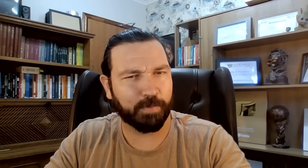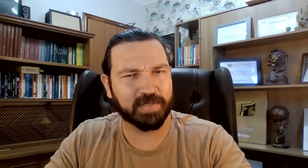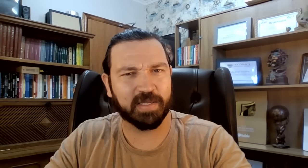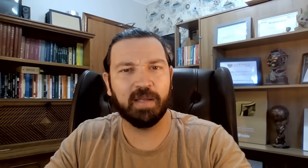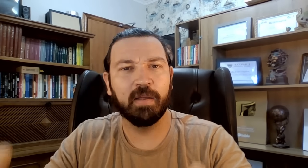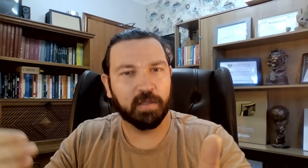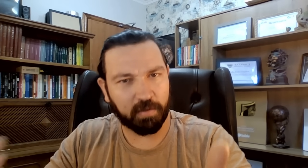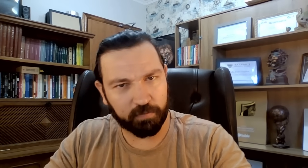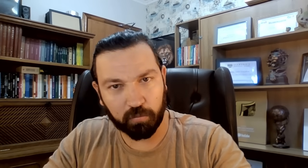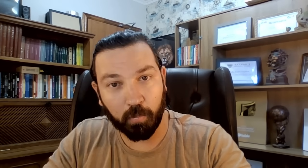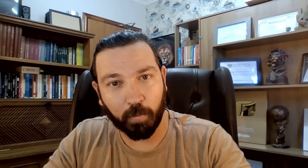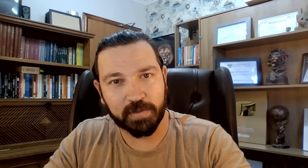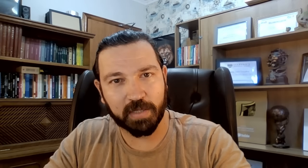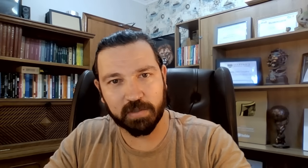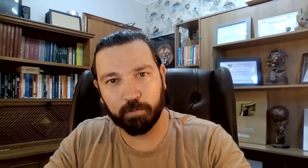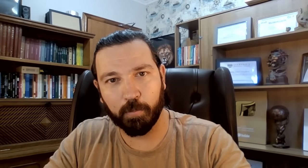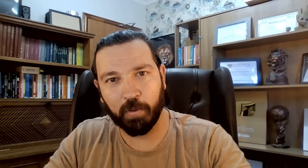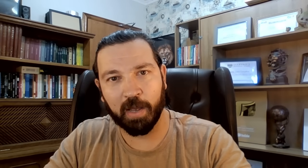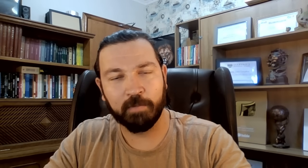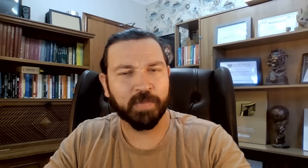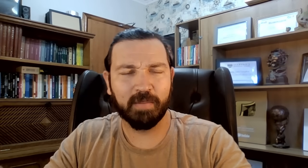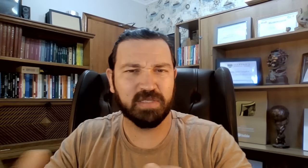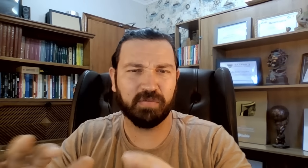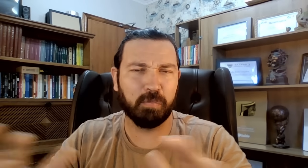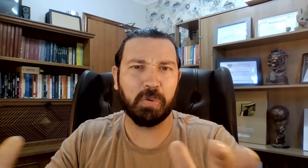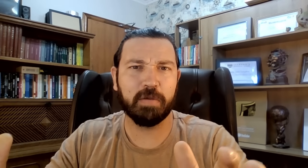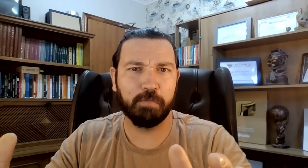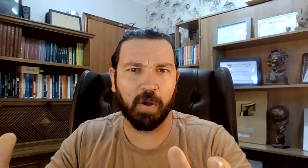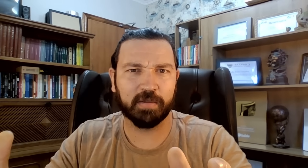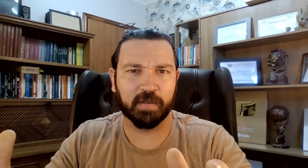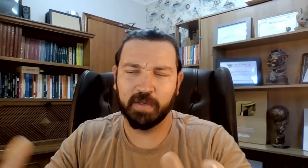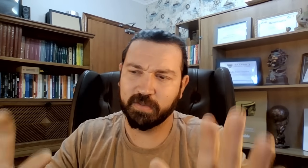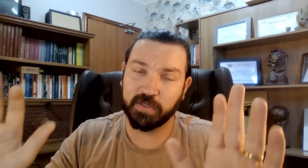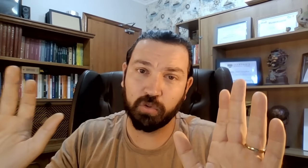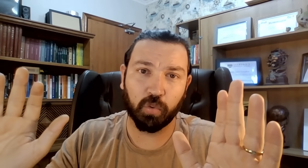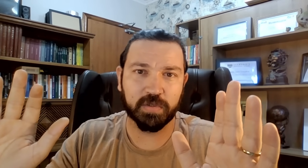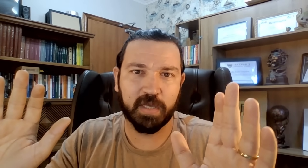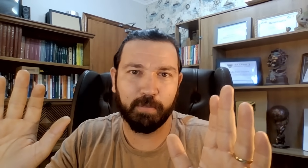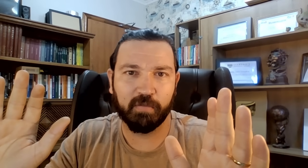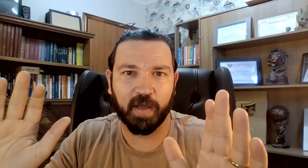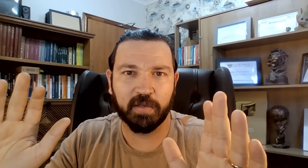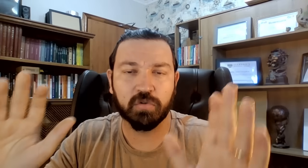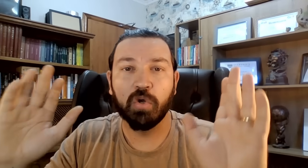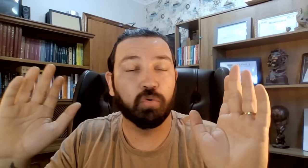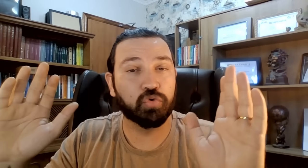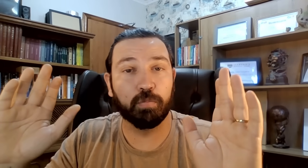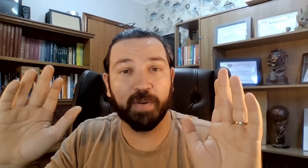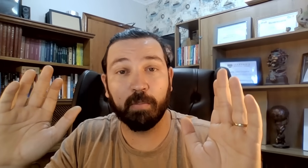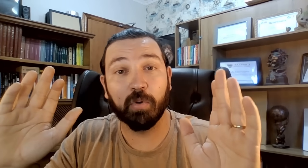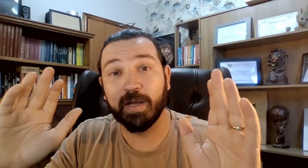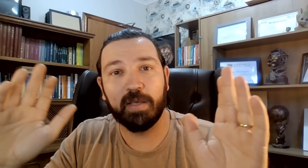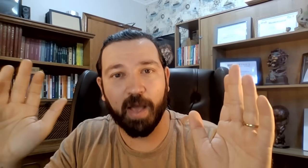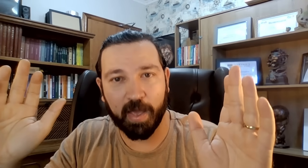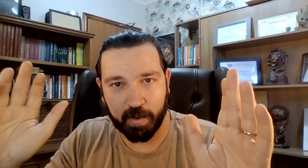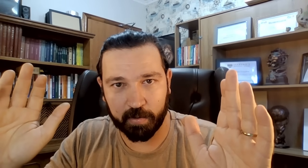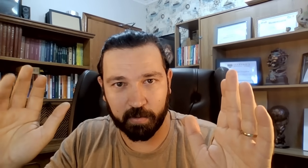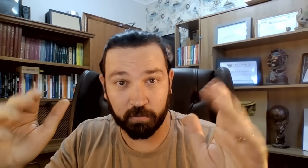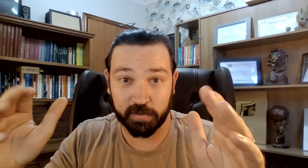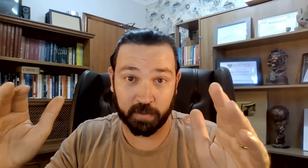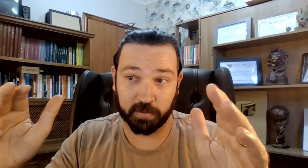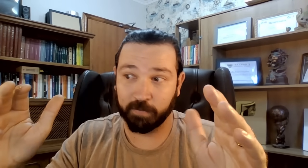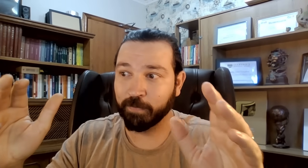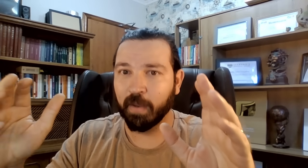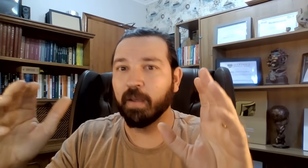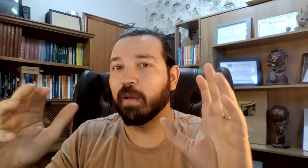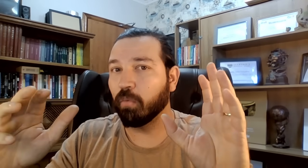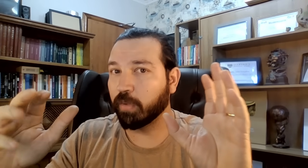suficiente para passar devido uma mobilização Popular Mas ele falou pouco importa se a gente não conseguir aprovar isso o Supremo cria a regra